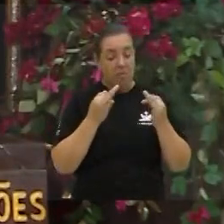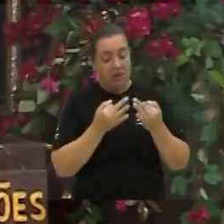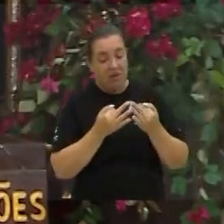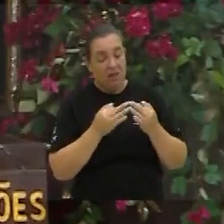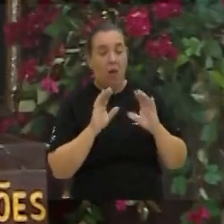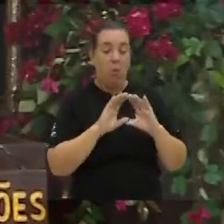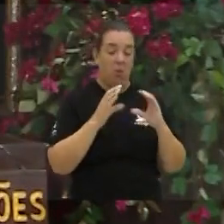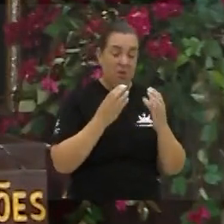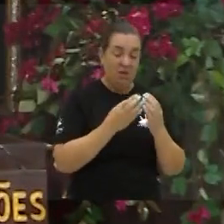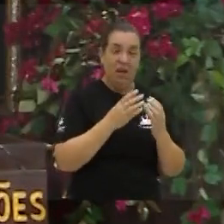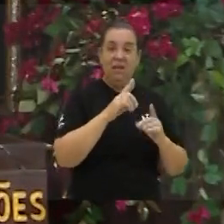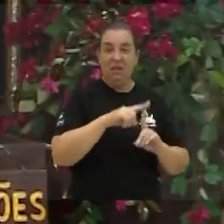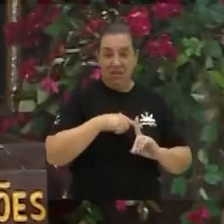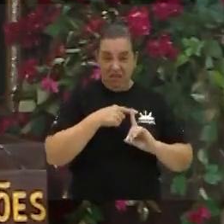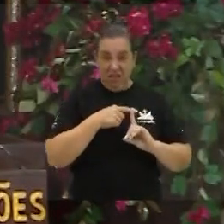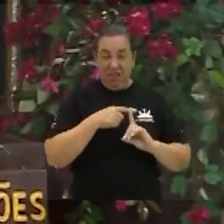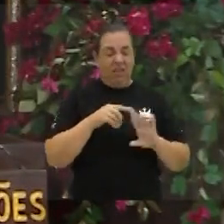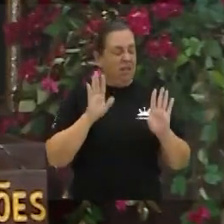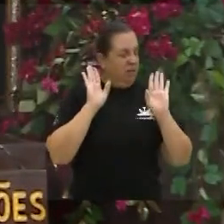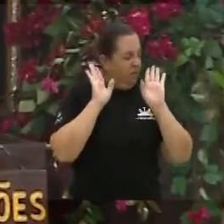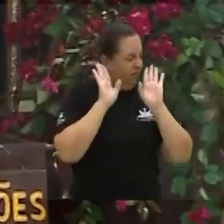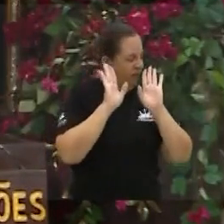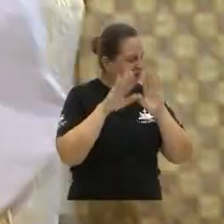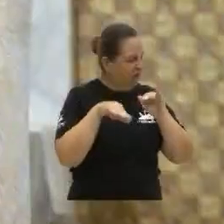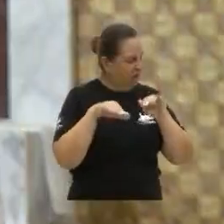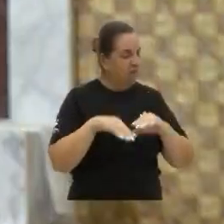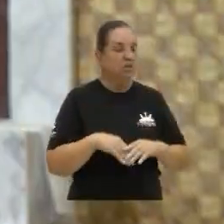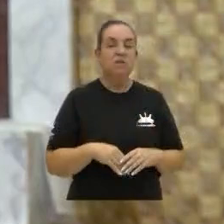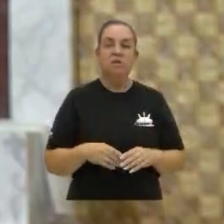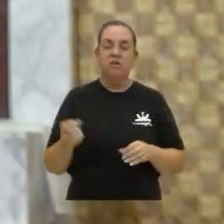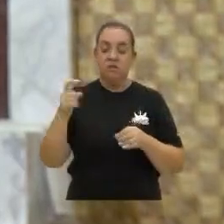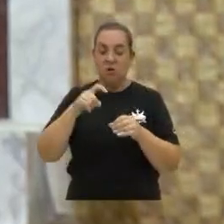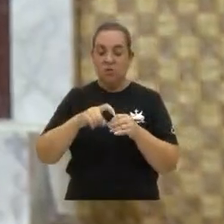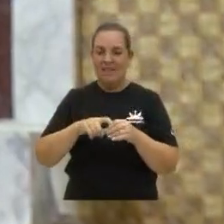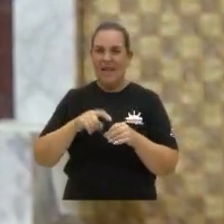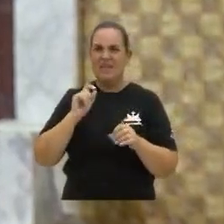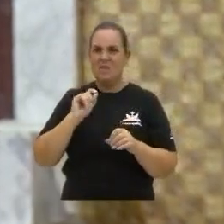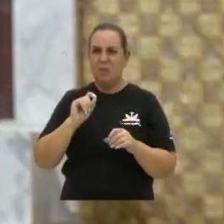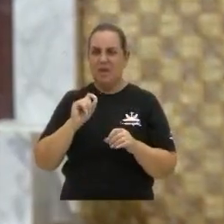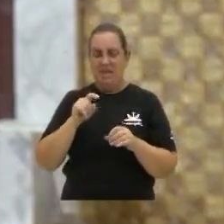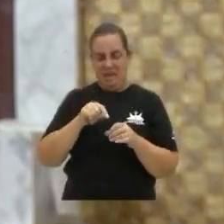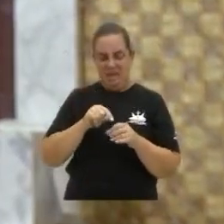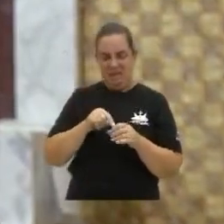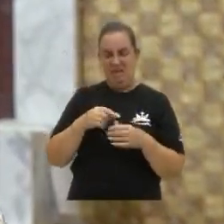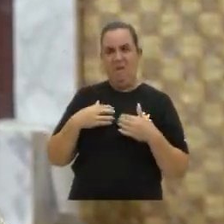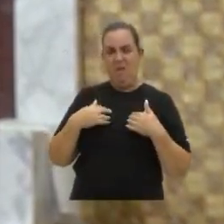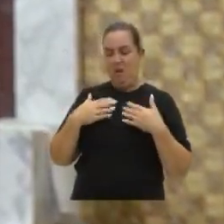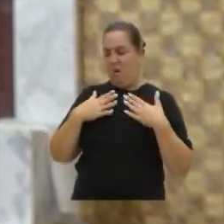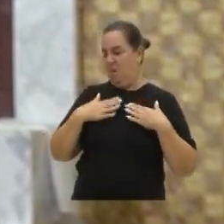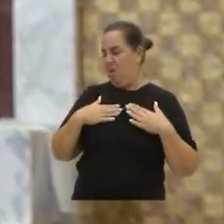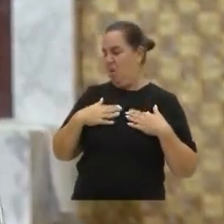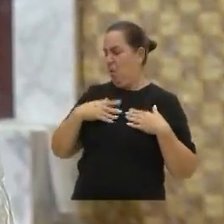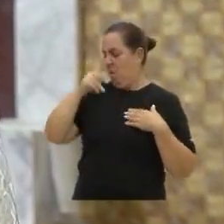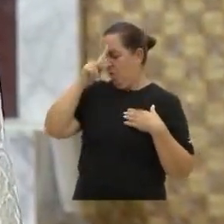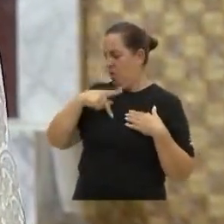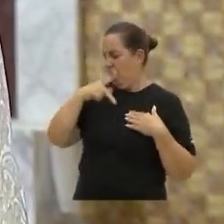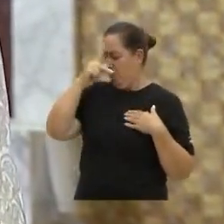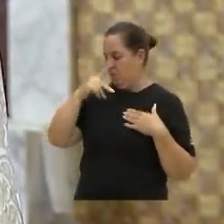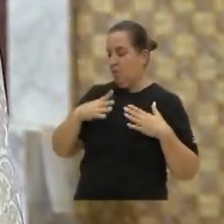comunidades cristãs. Estão muito voltadas para serem autorreferência de si